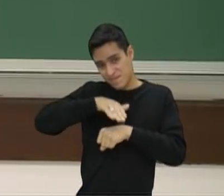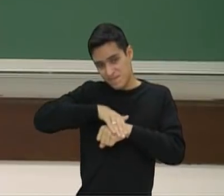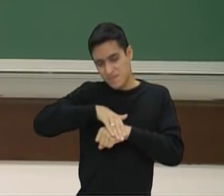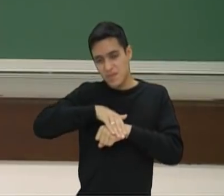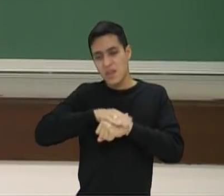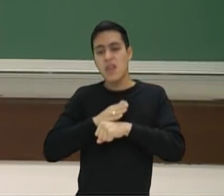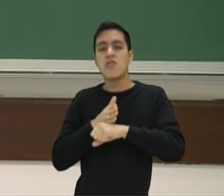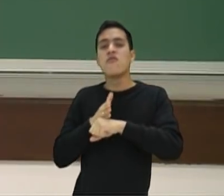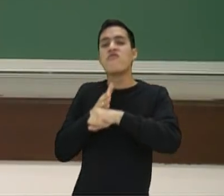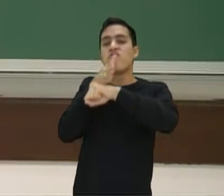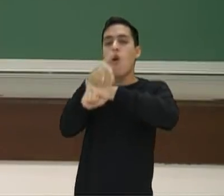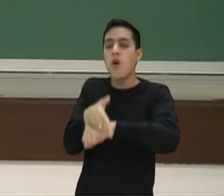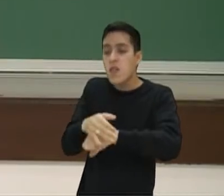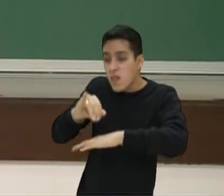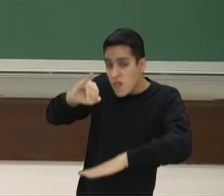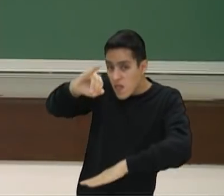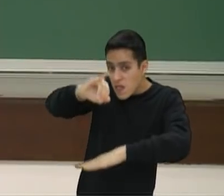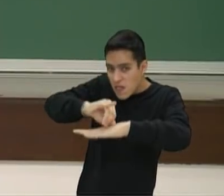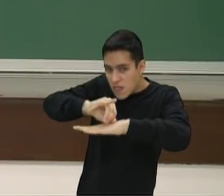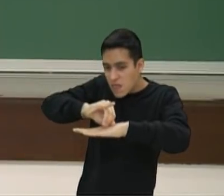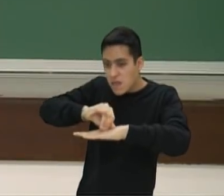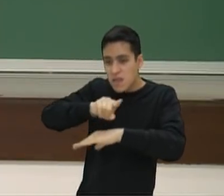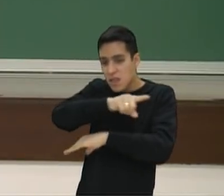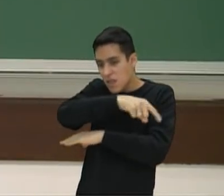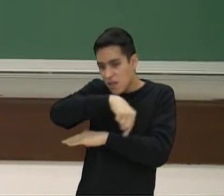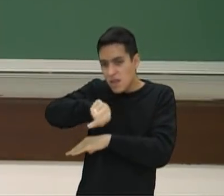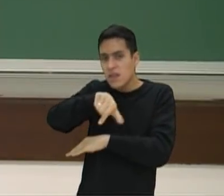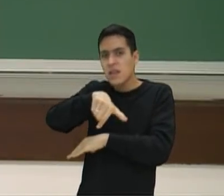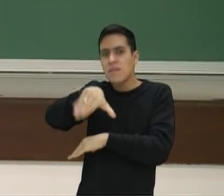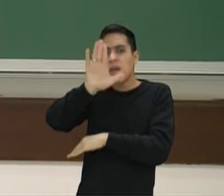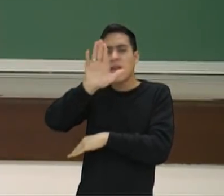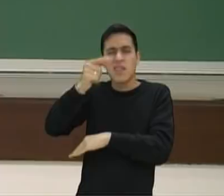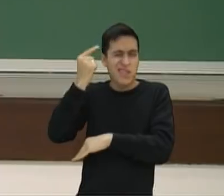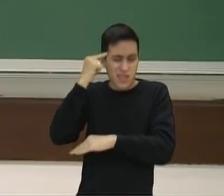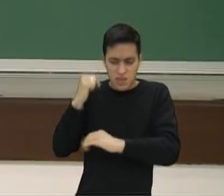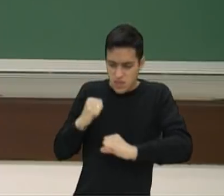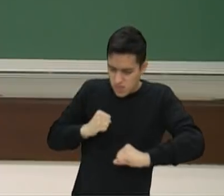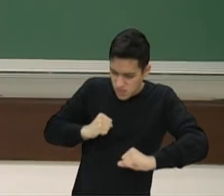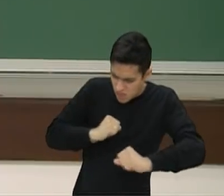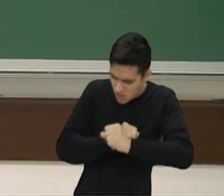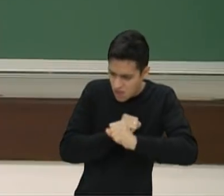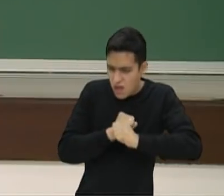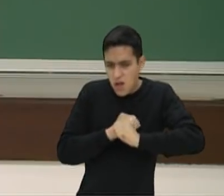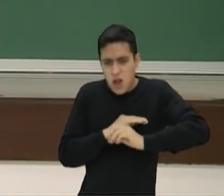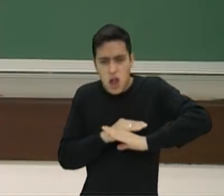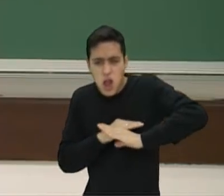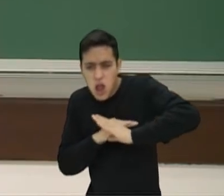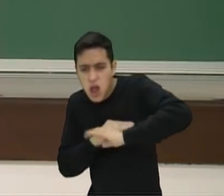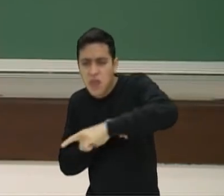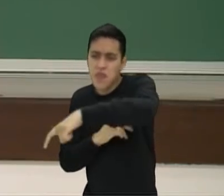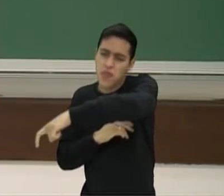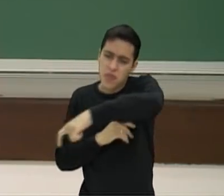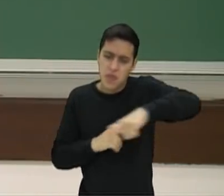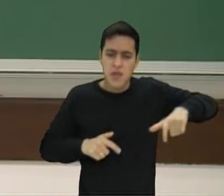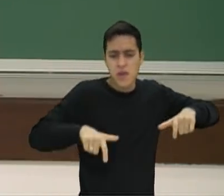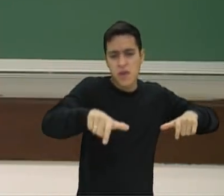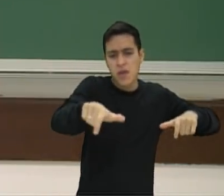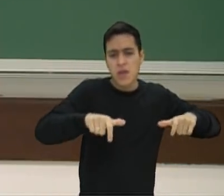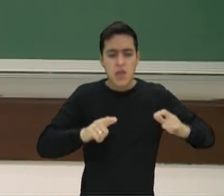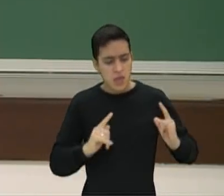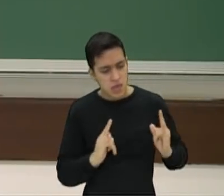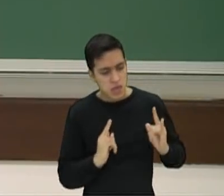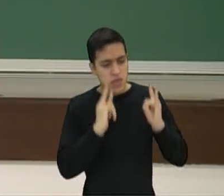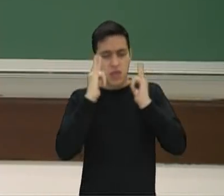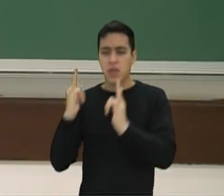no centro da sua cidade, onde nós temos um calçamento, né, onde tem um asfalto e mais edificações, você